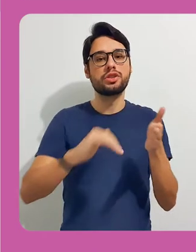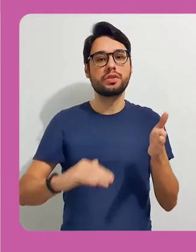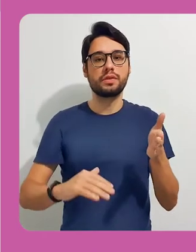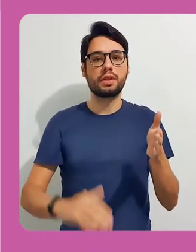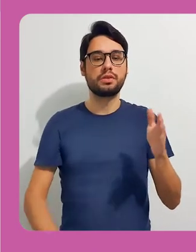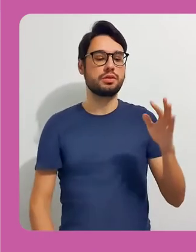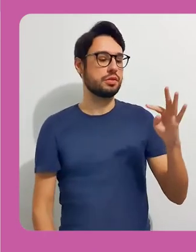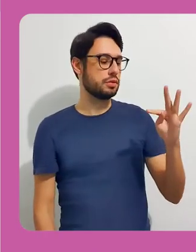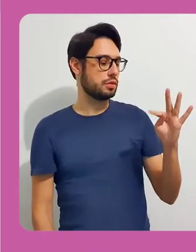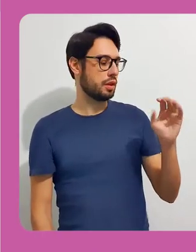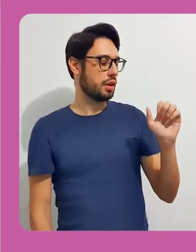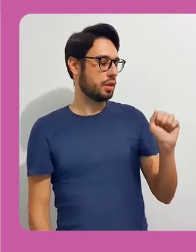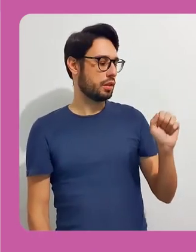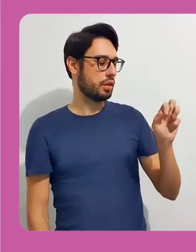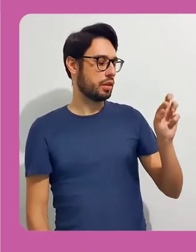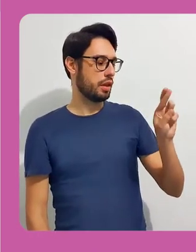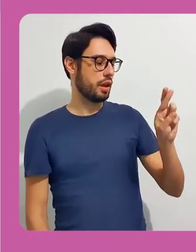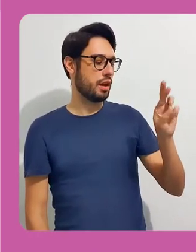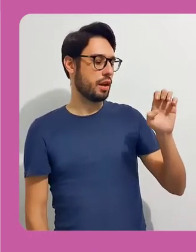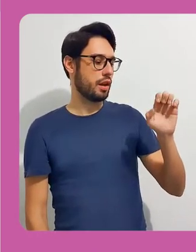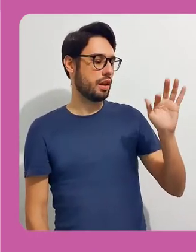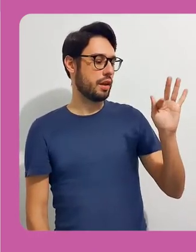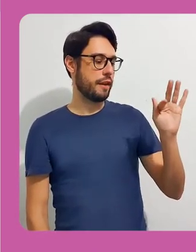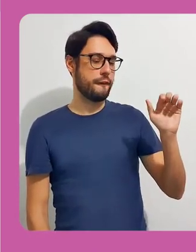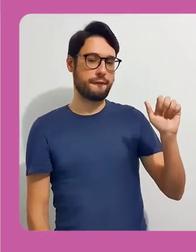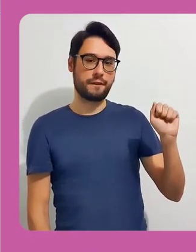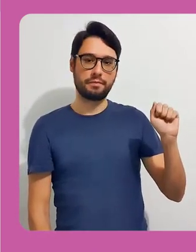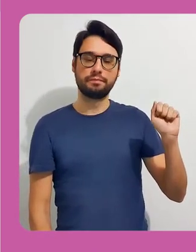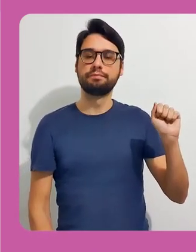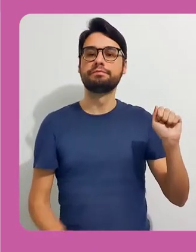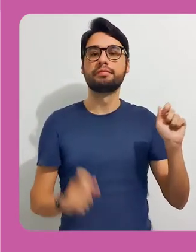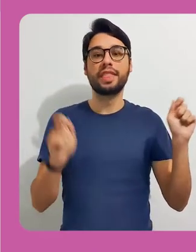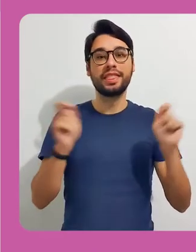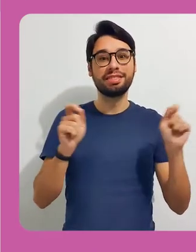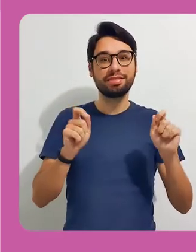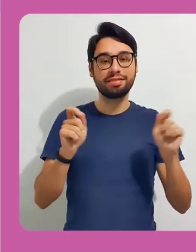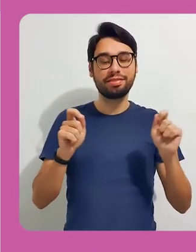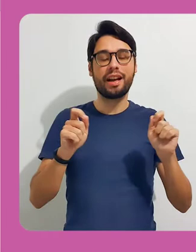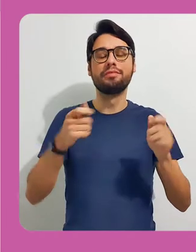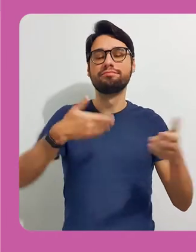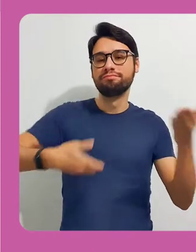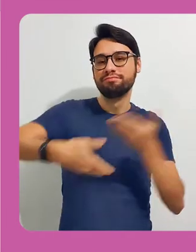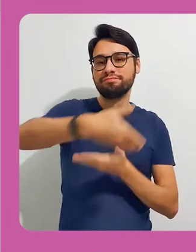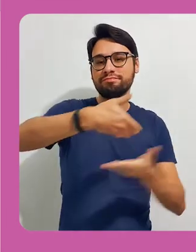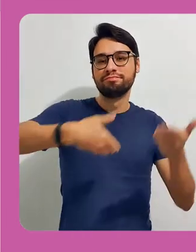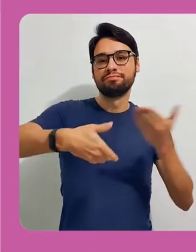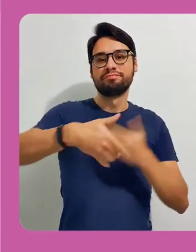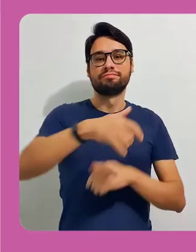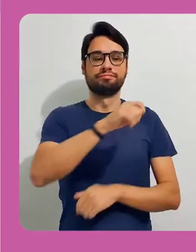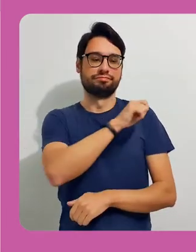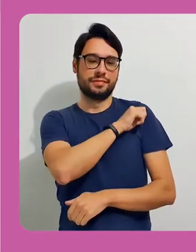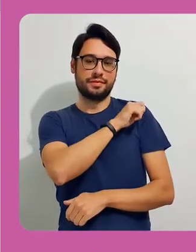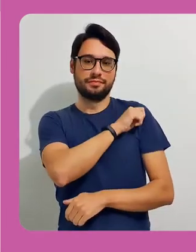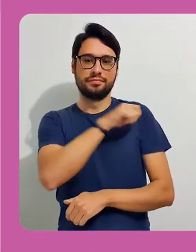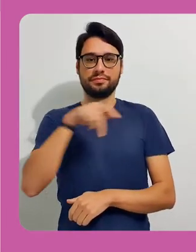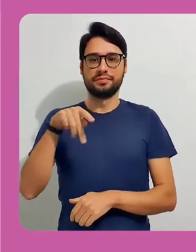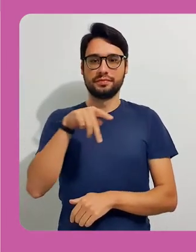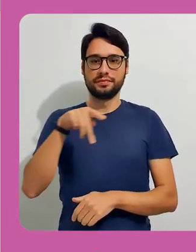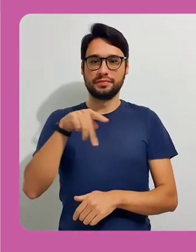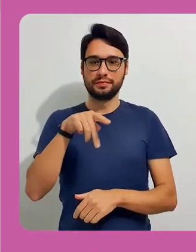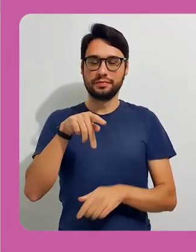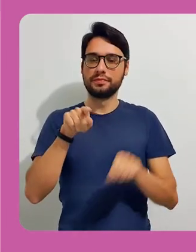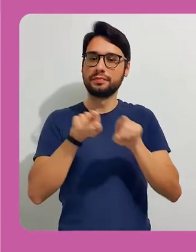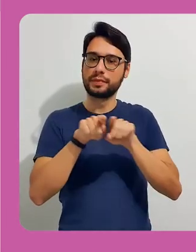permite a interação do usuário com o mudou também nesse caso ele permite a atribuição de